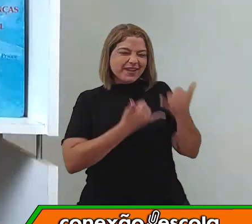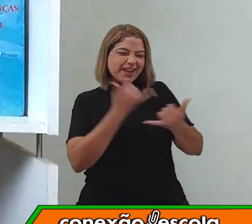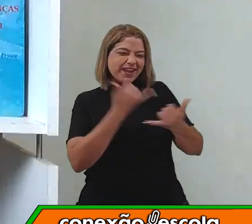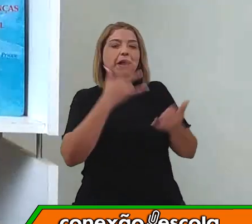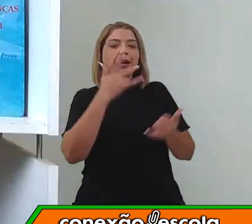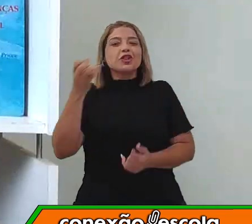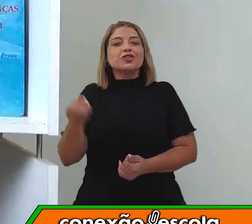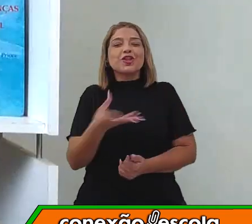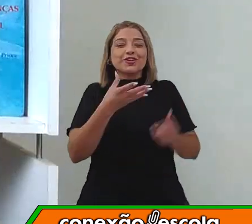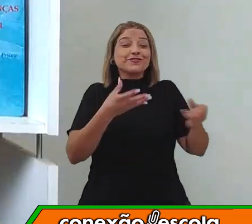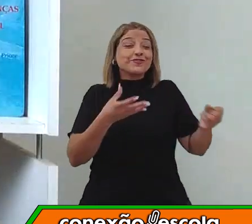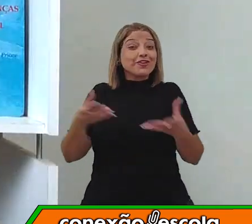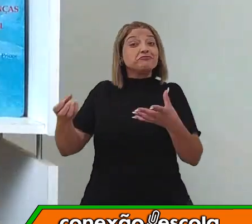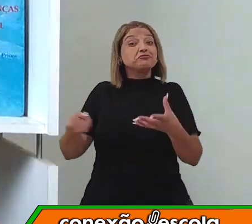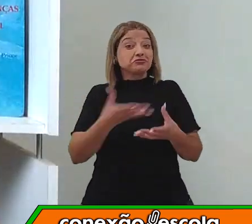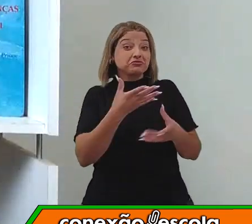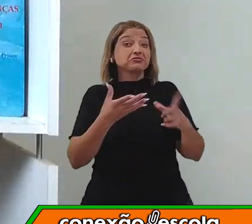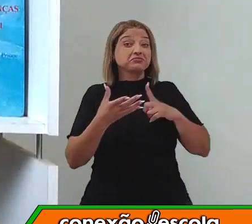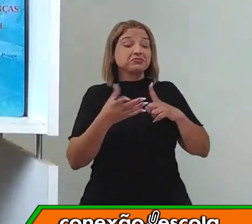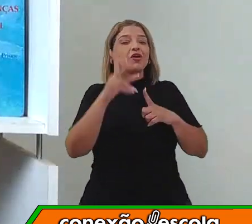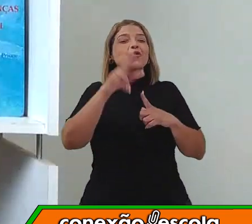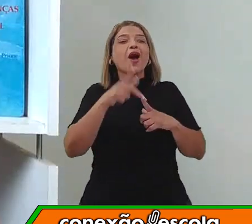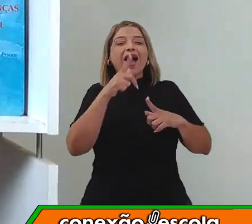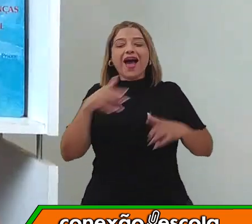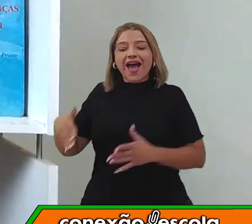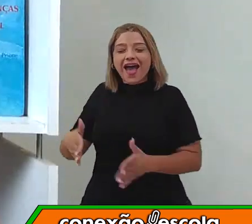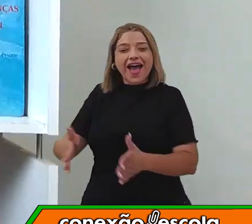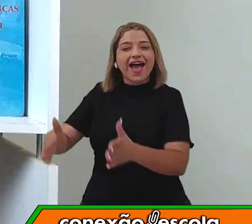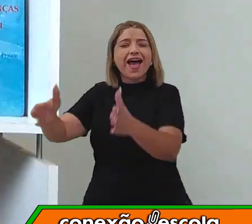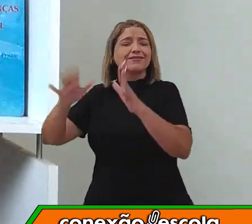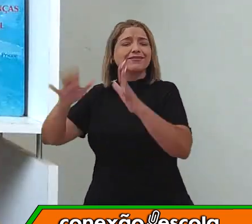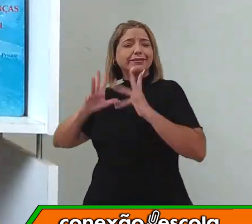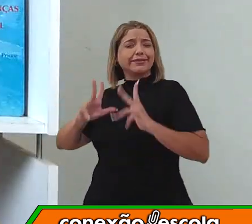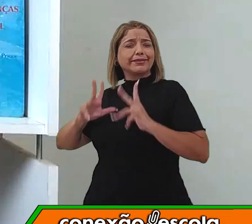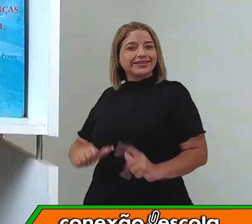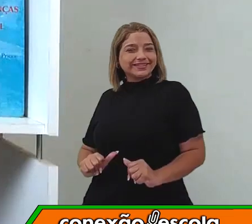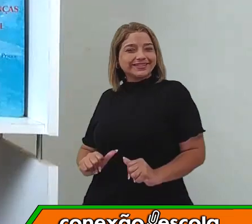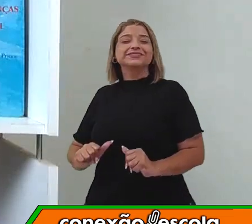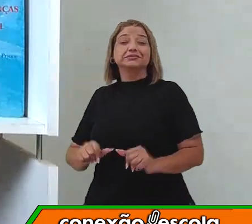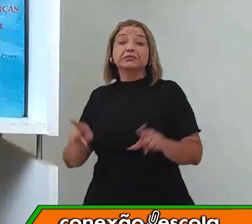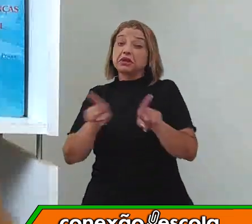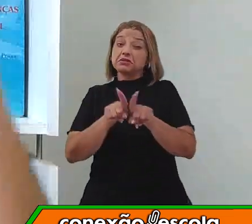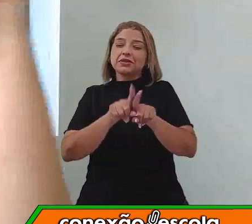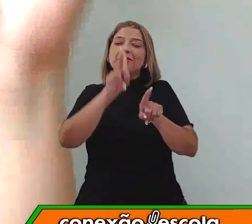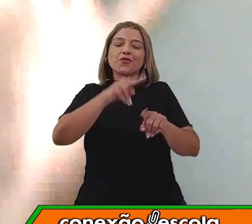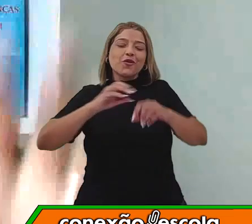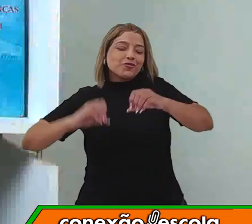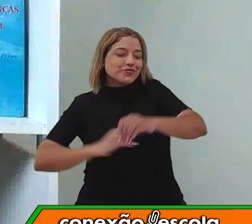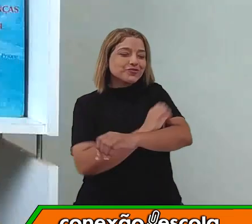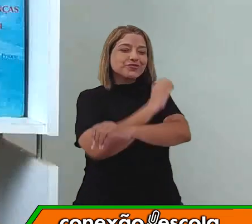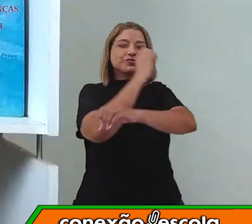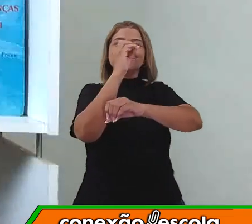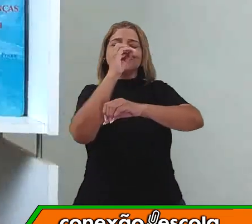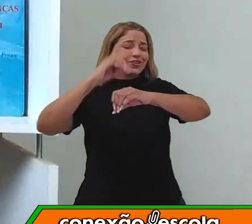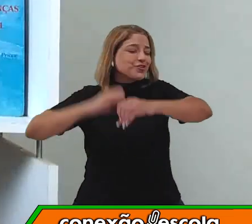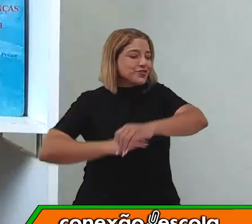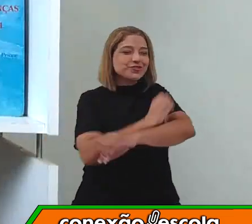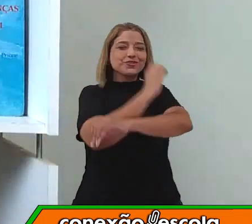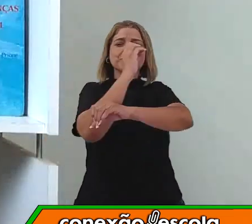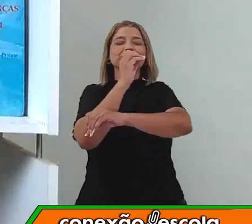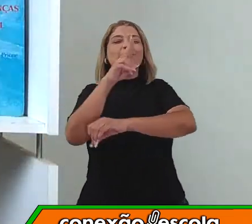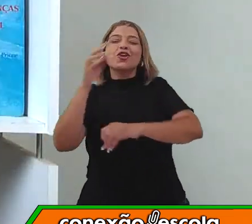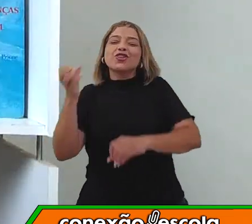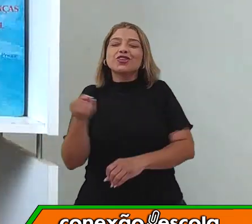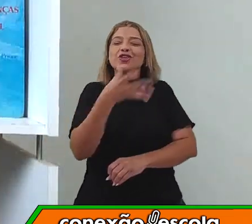novas elas ficam. Como a água do rio, que é água sempre nova. Como cada dia, que é sempre um